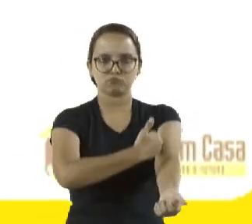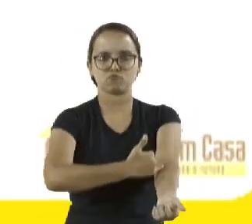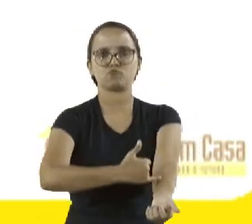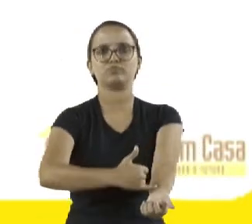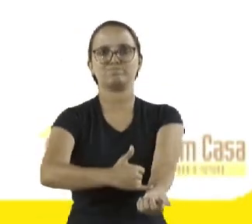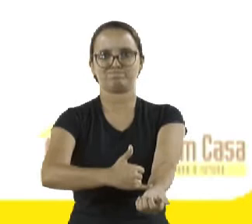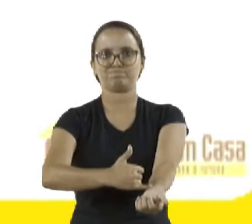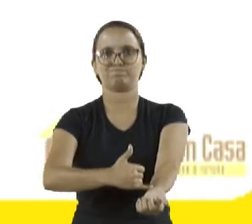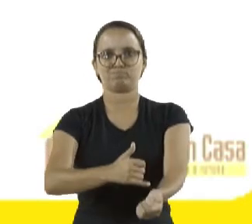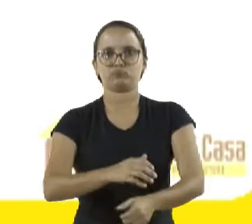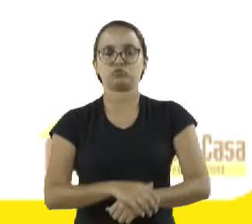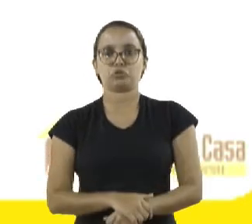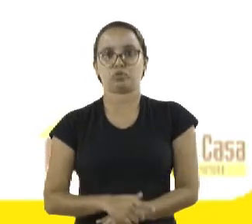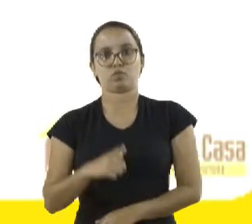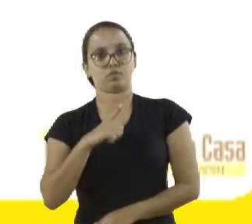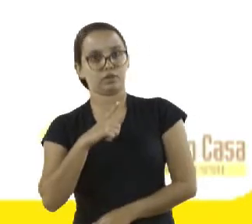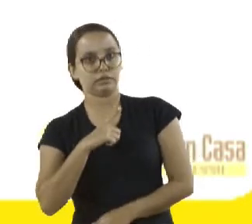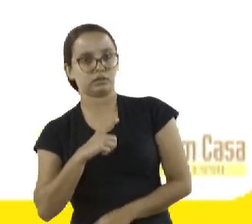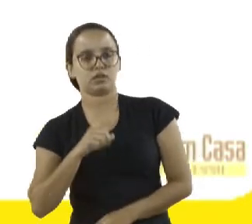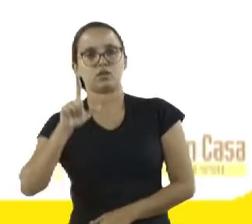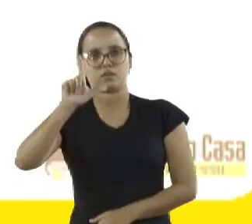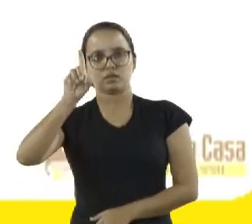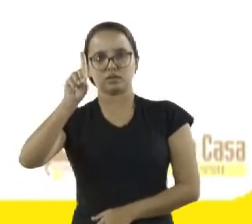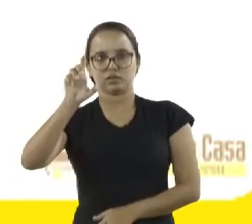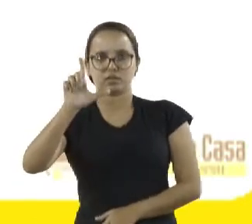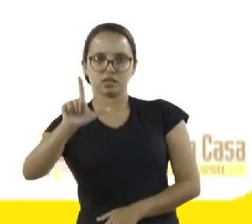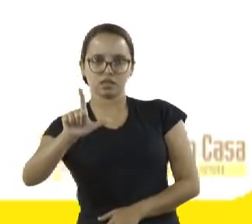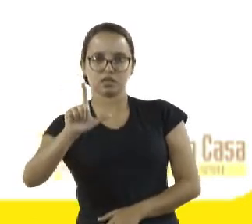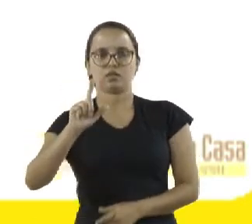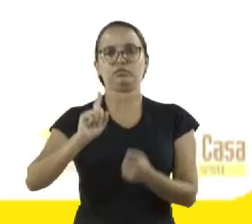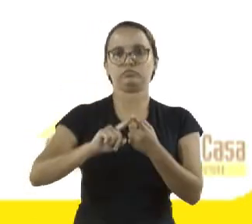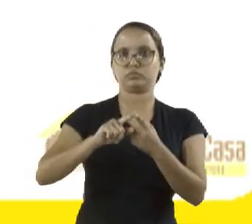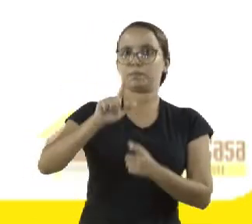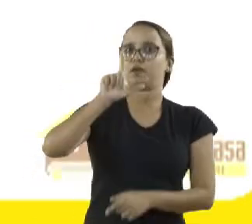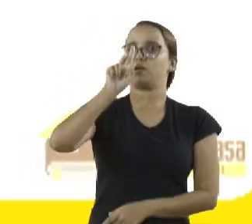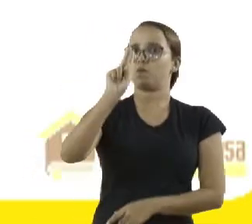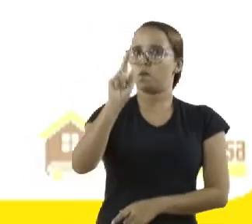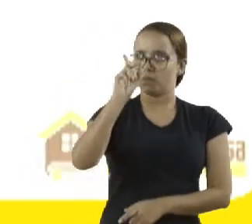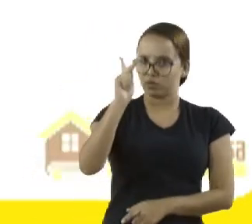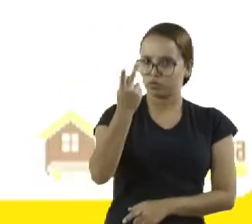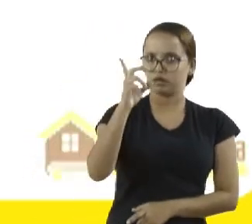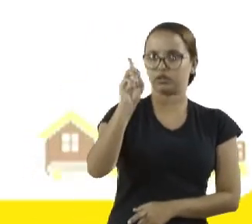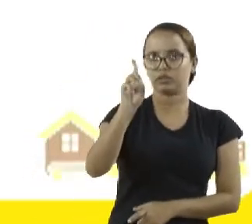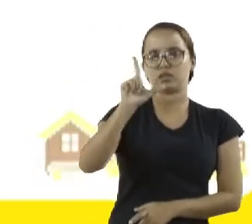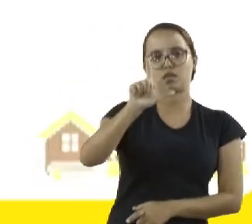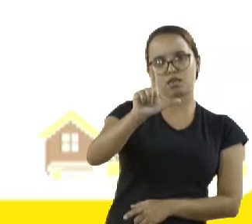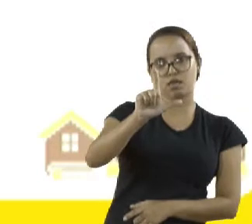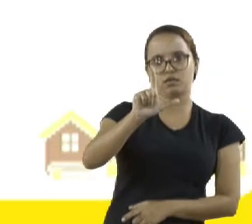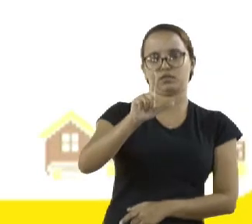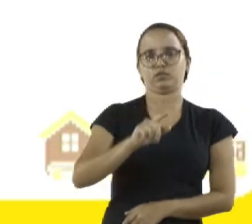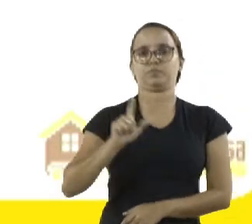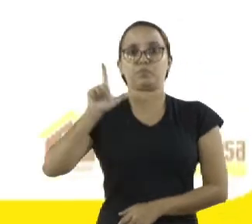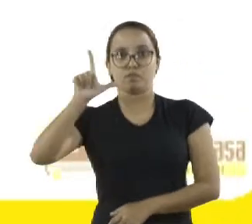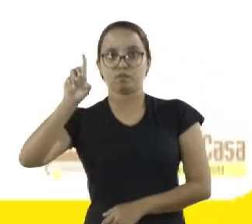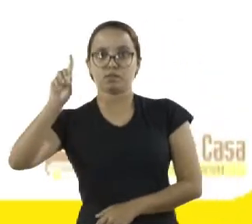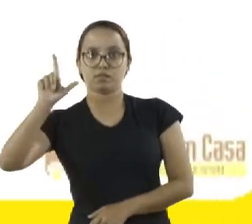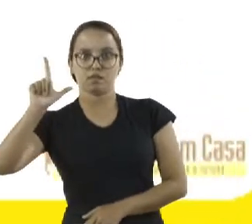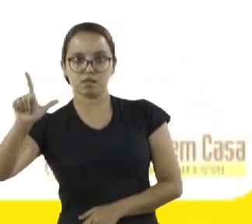colesterol, e existe aqui o LDL e o HDL. O LDL é ruim, se for